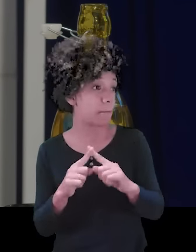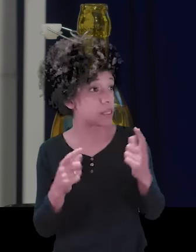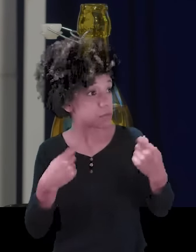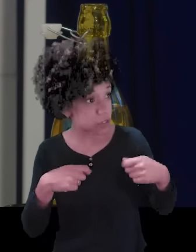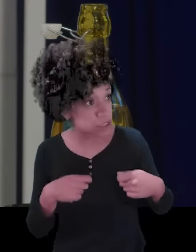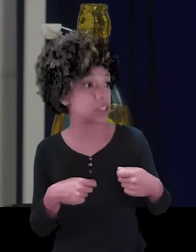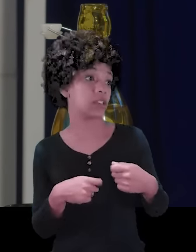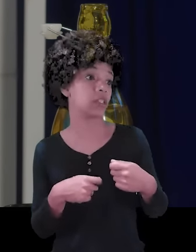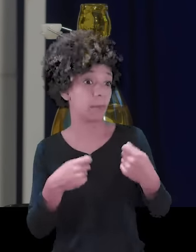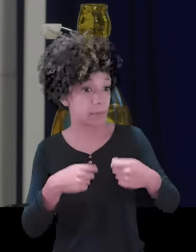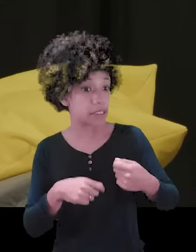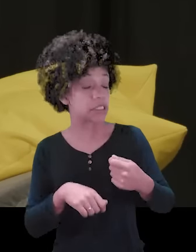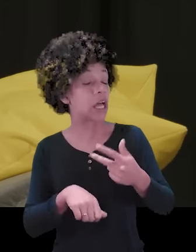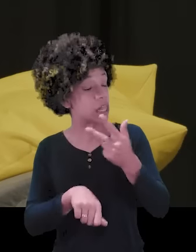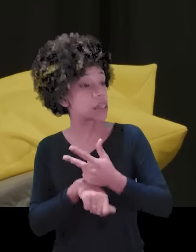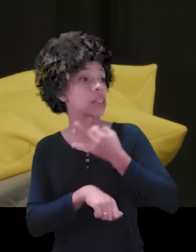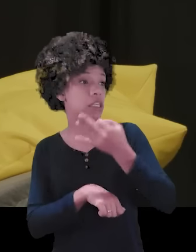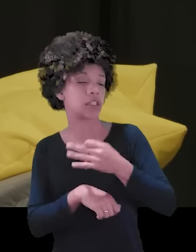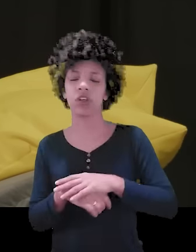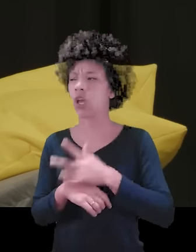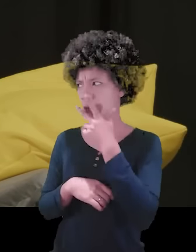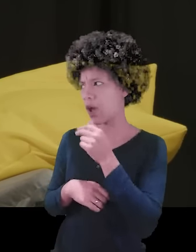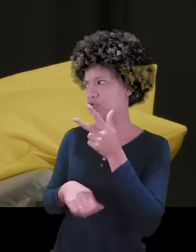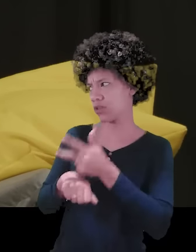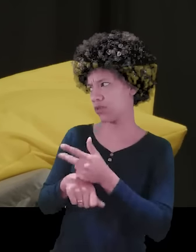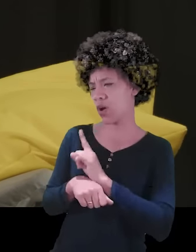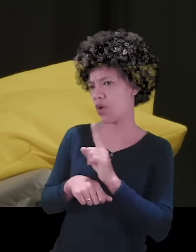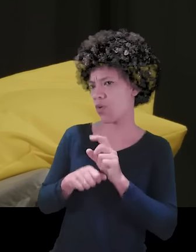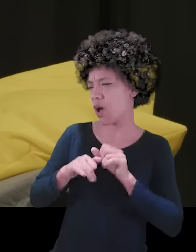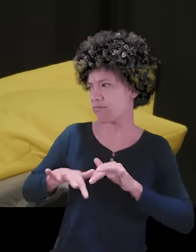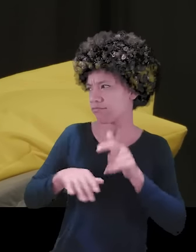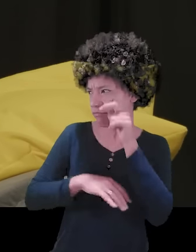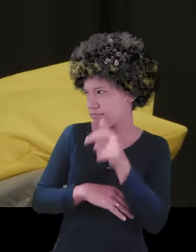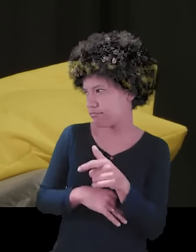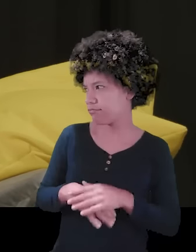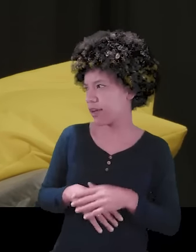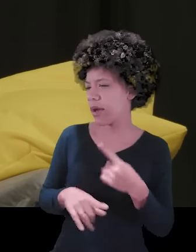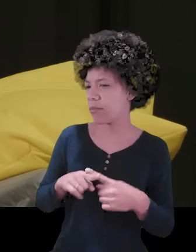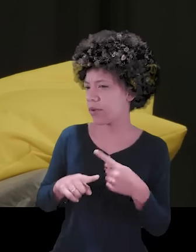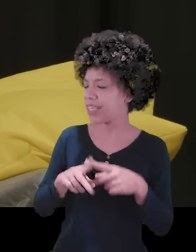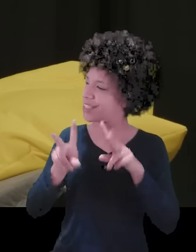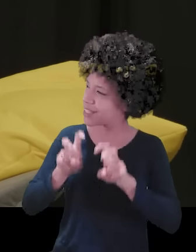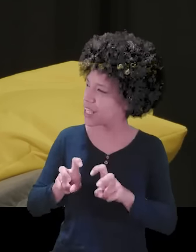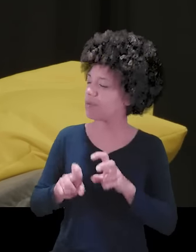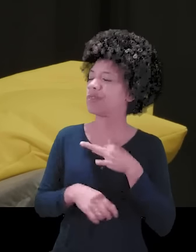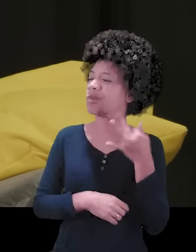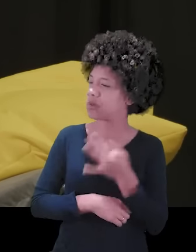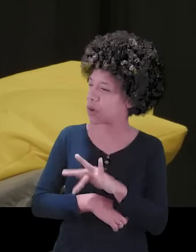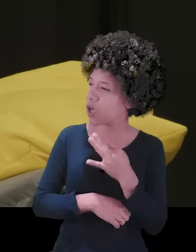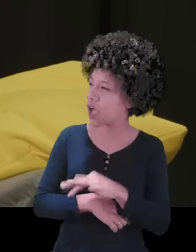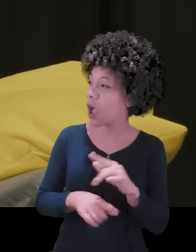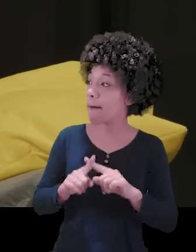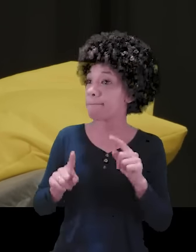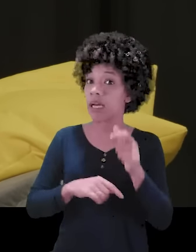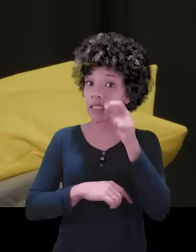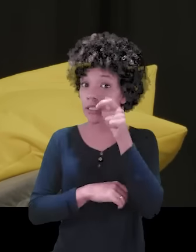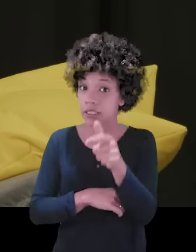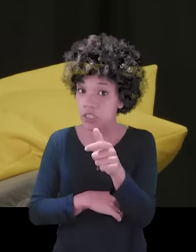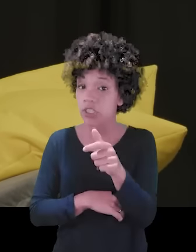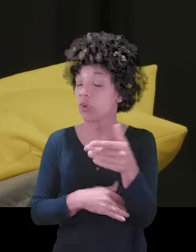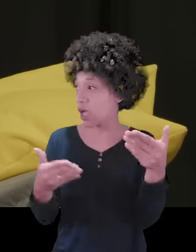precisa a gente precisa desse achismos eu acho que esse vídeo ele não está sendo muito visto o que você tem uma machuca mas quem